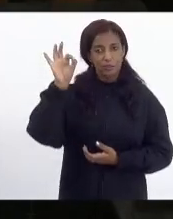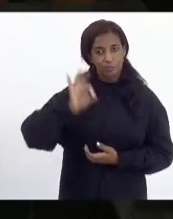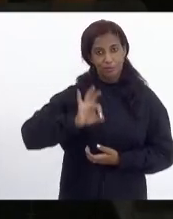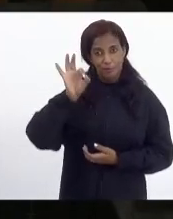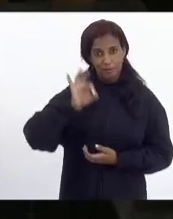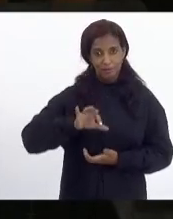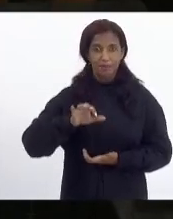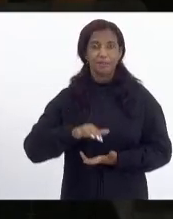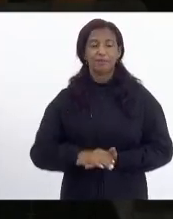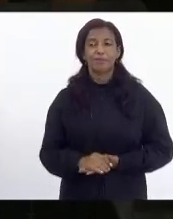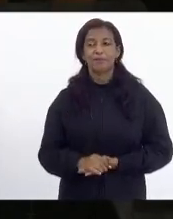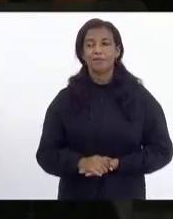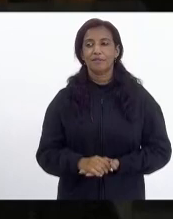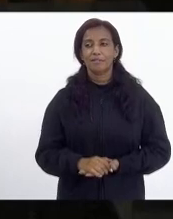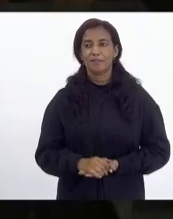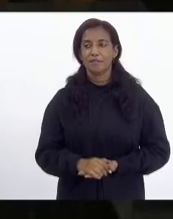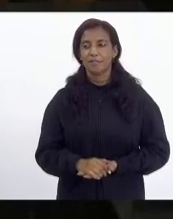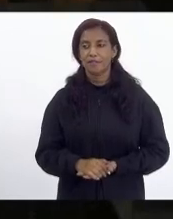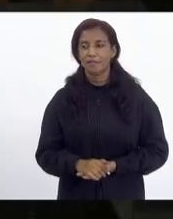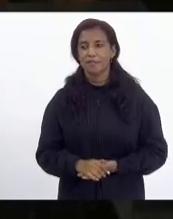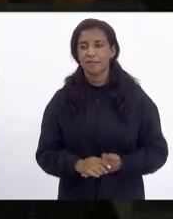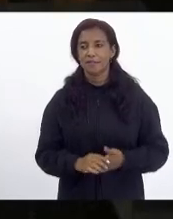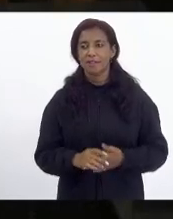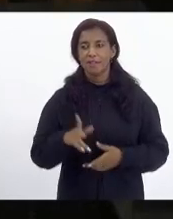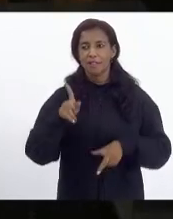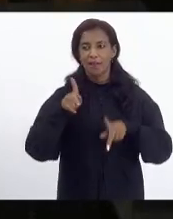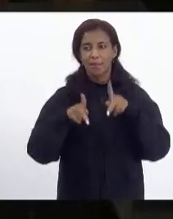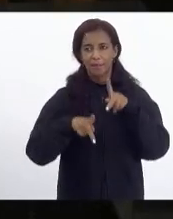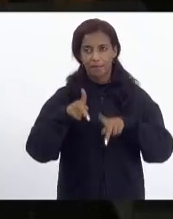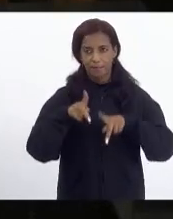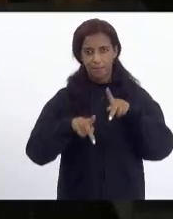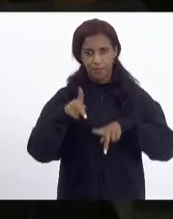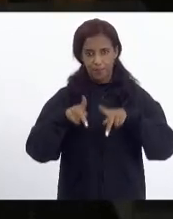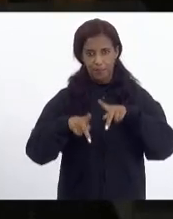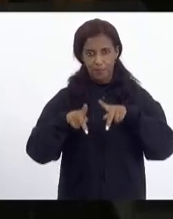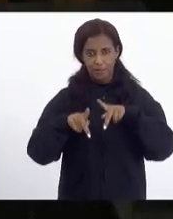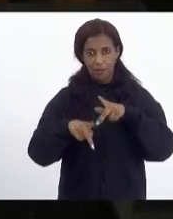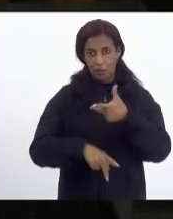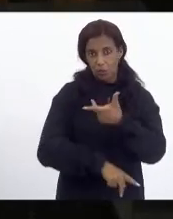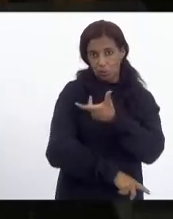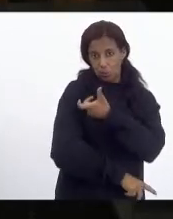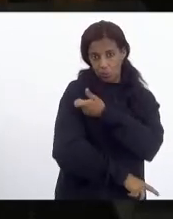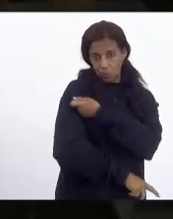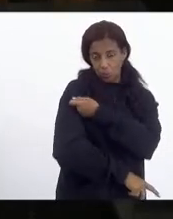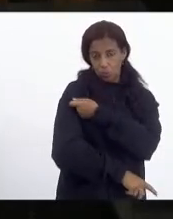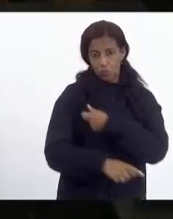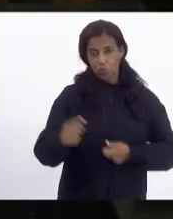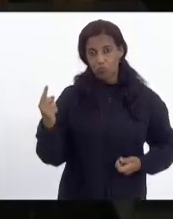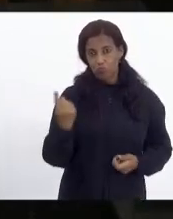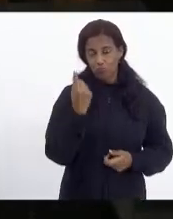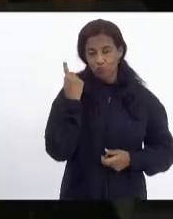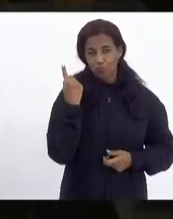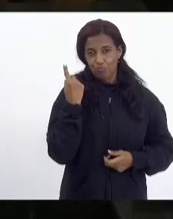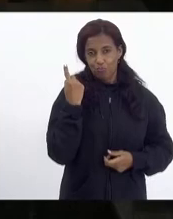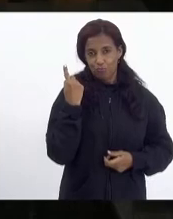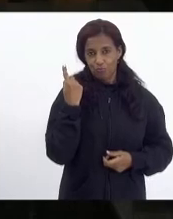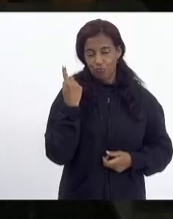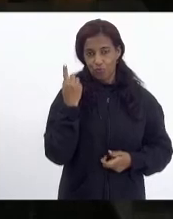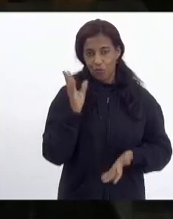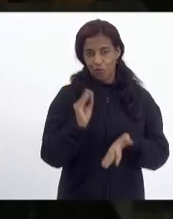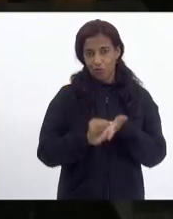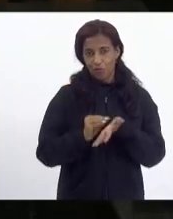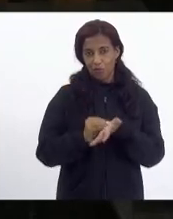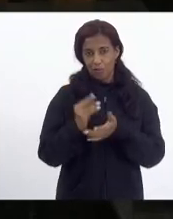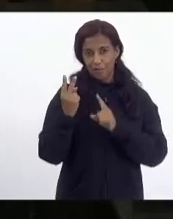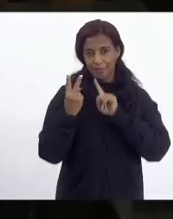porcento da população que tomou a primeira dose ainda não